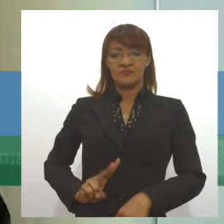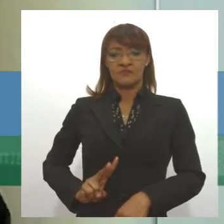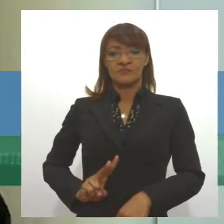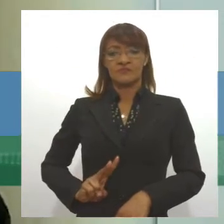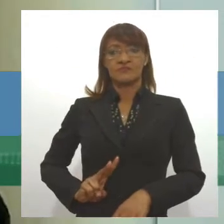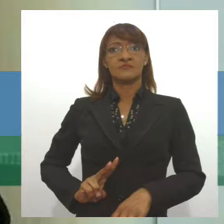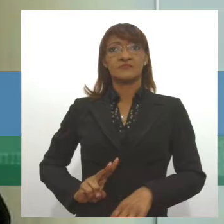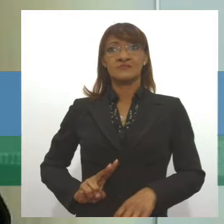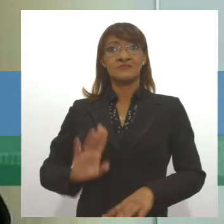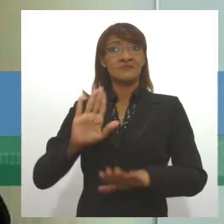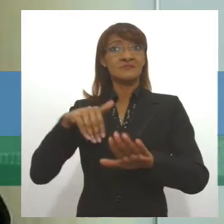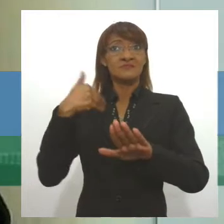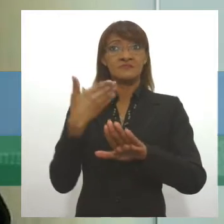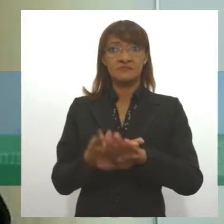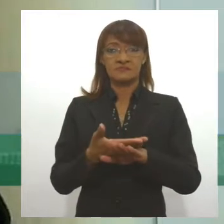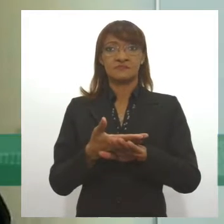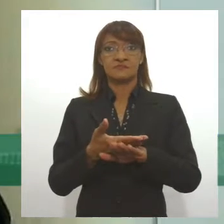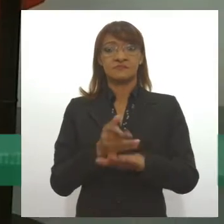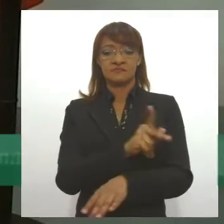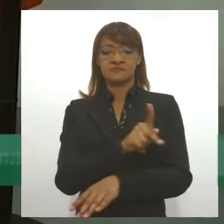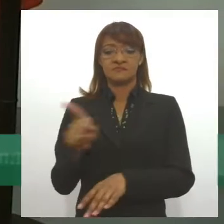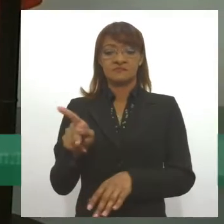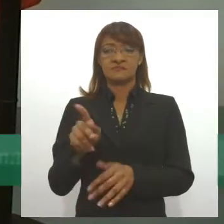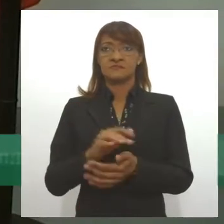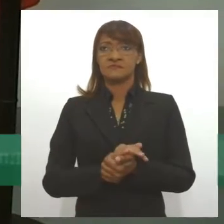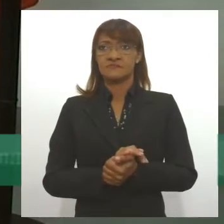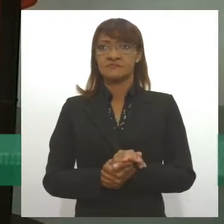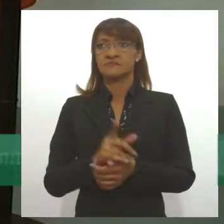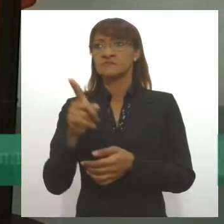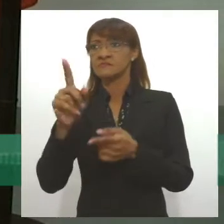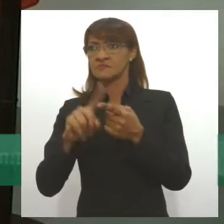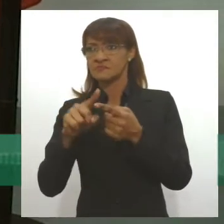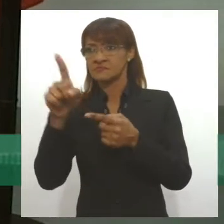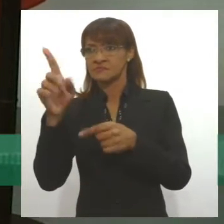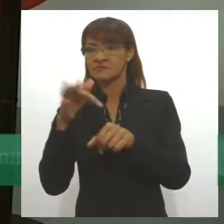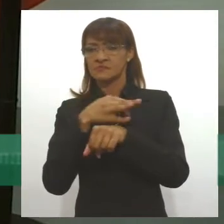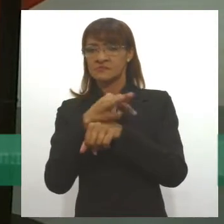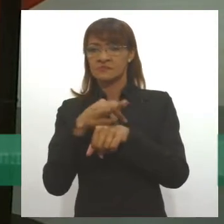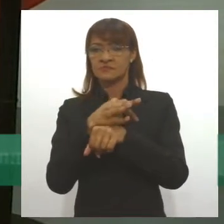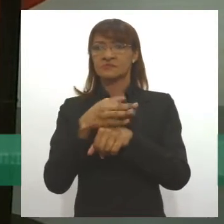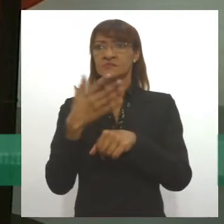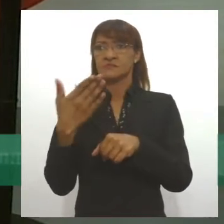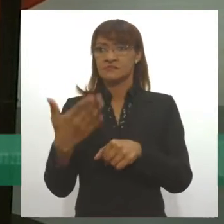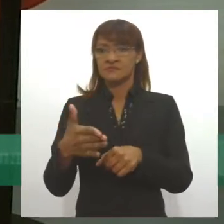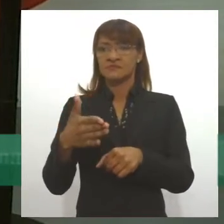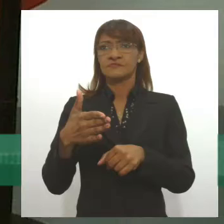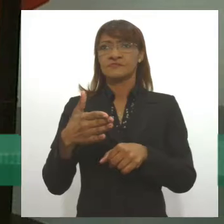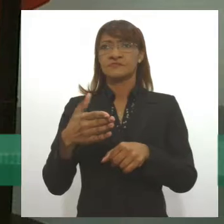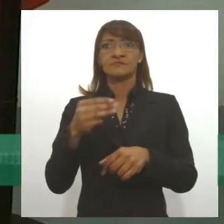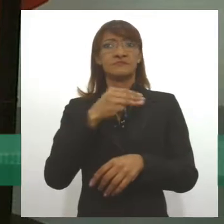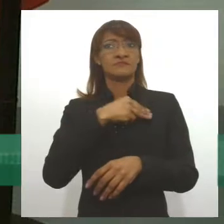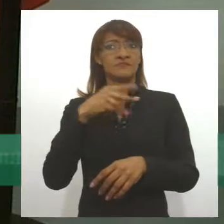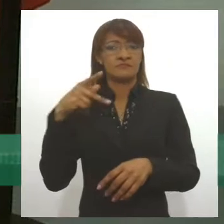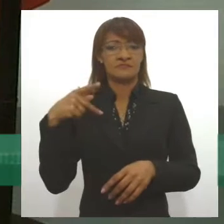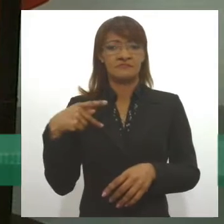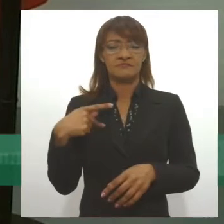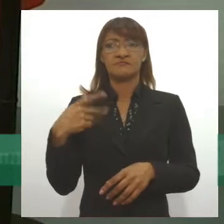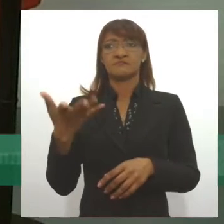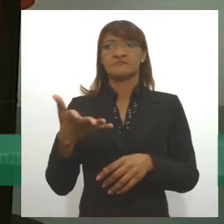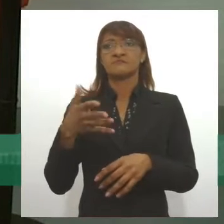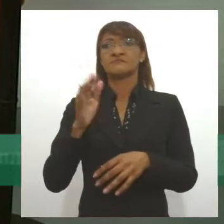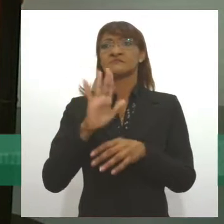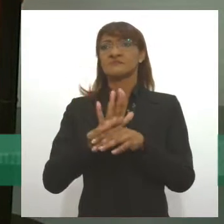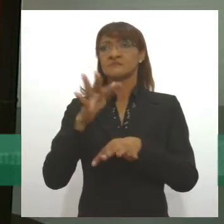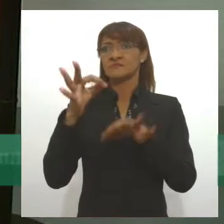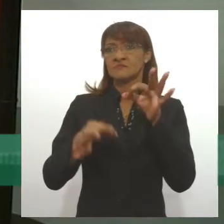República. Incluindo também aí a questão das férias do judiciário, Ministério Público, a questão de 60 dias, a